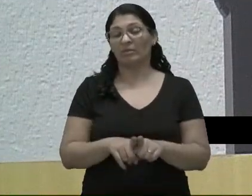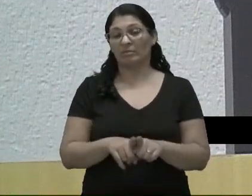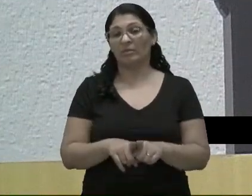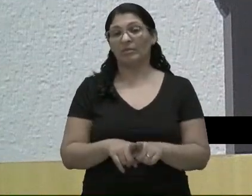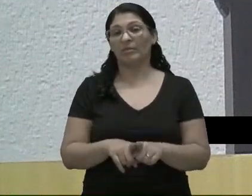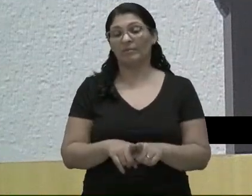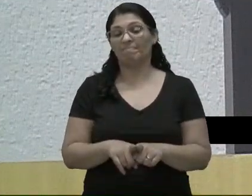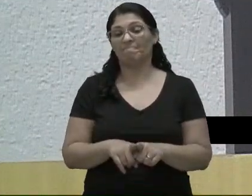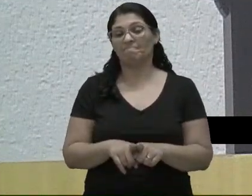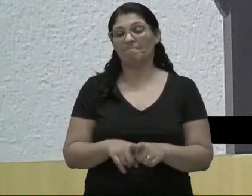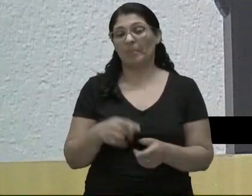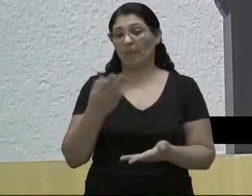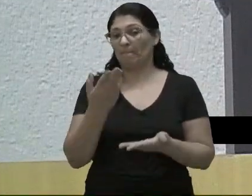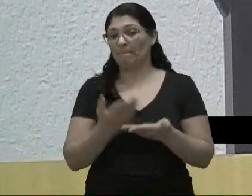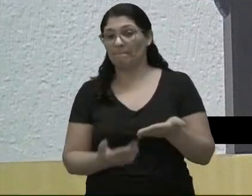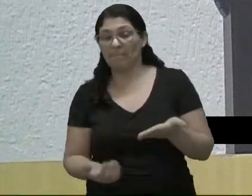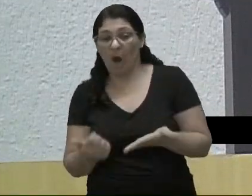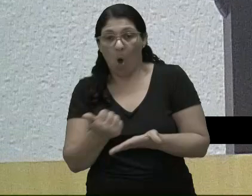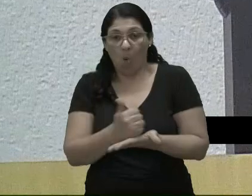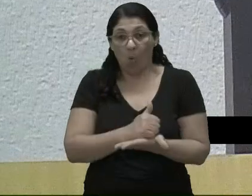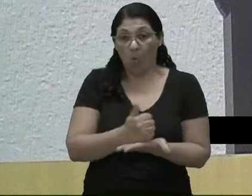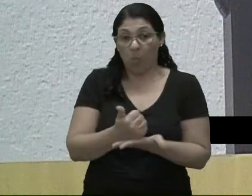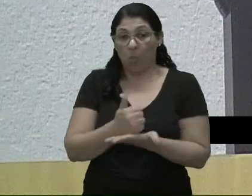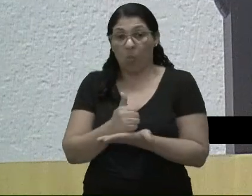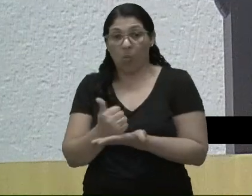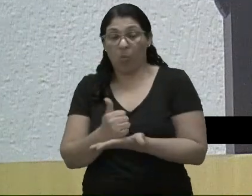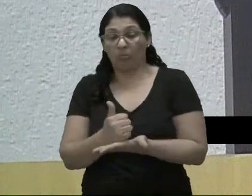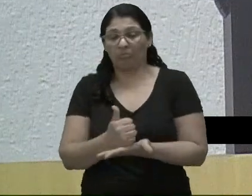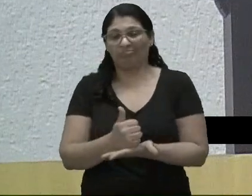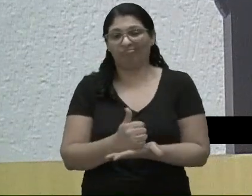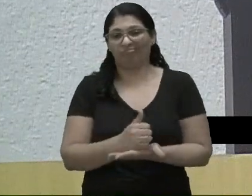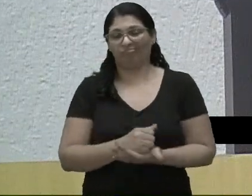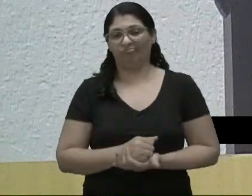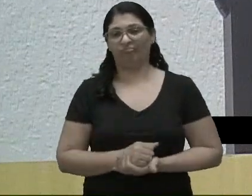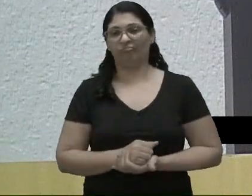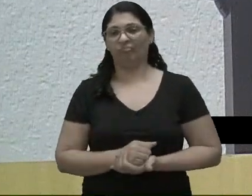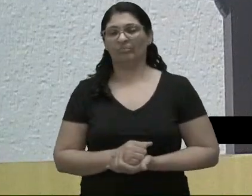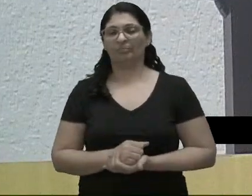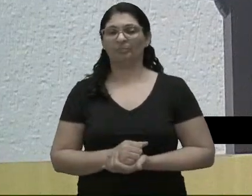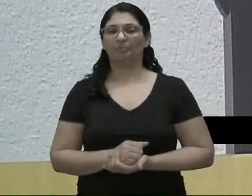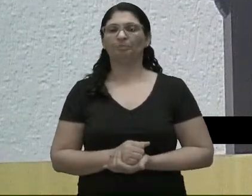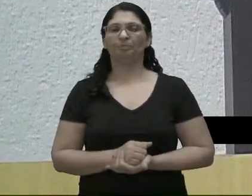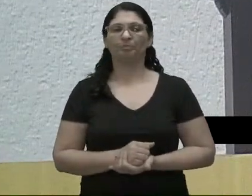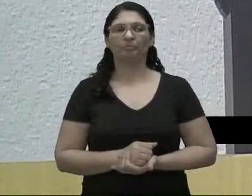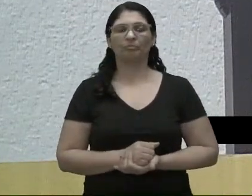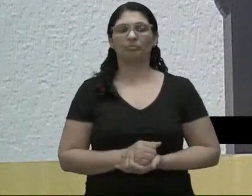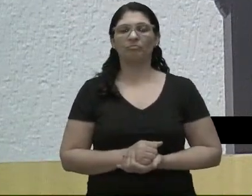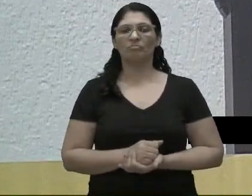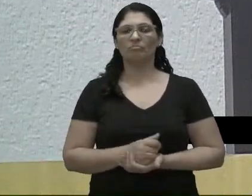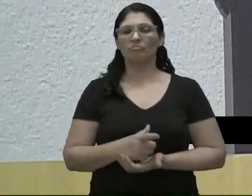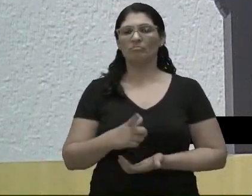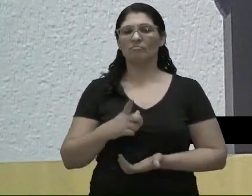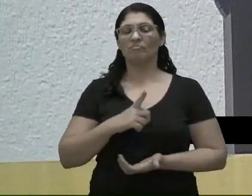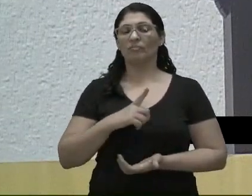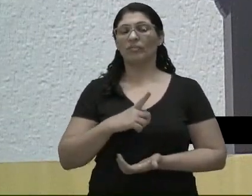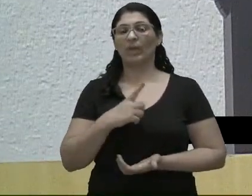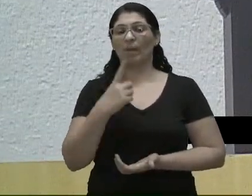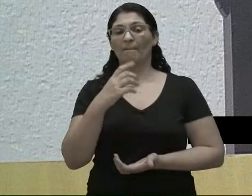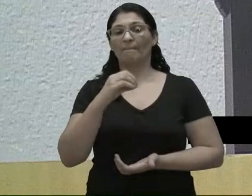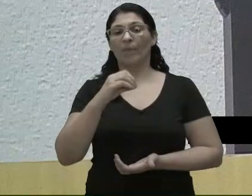talvez percam o controle. Tá? Tem até aqui uma OS que está